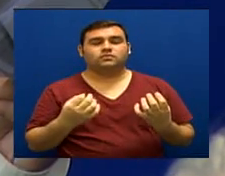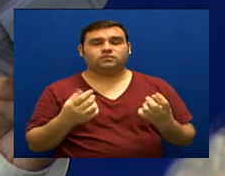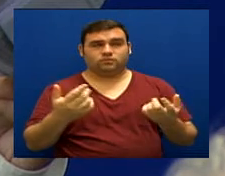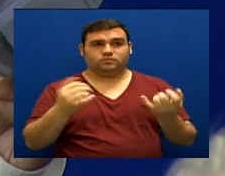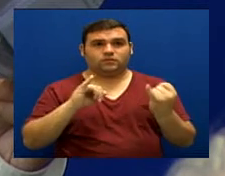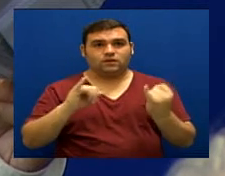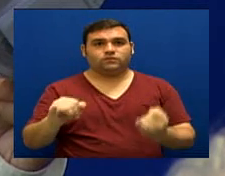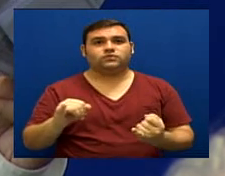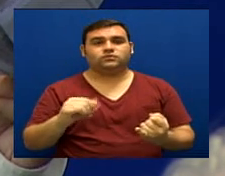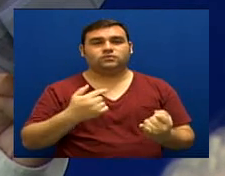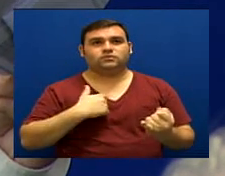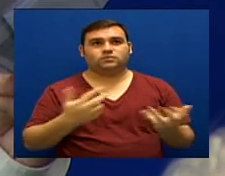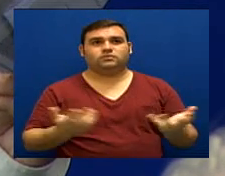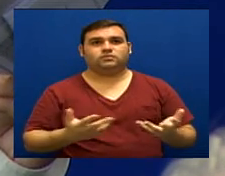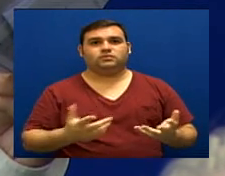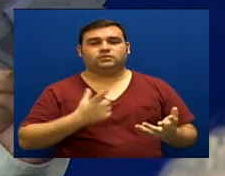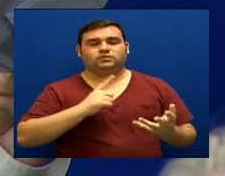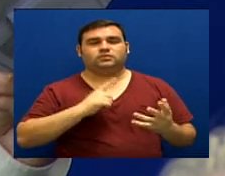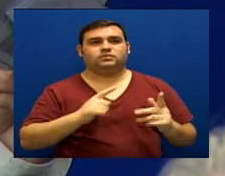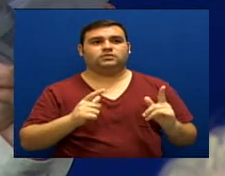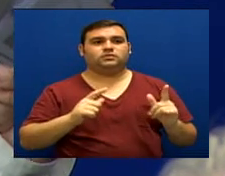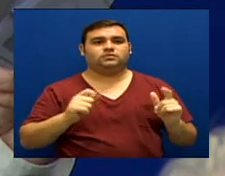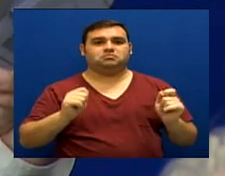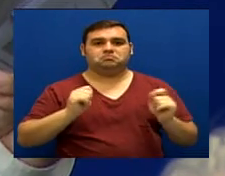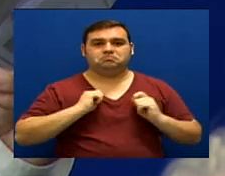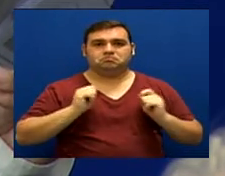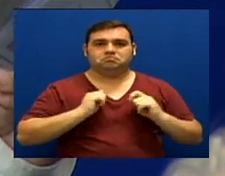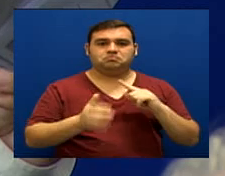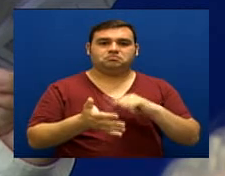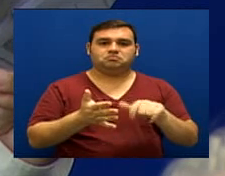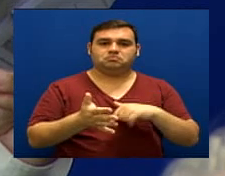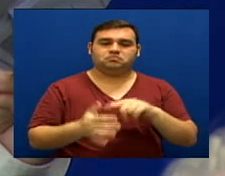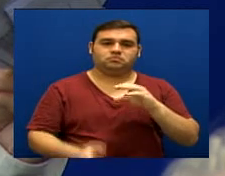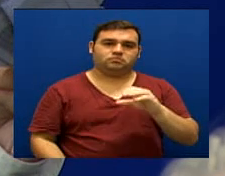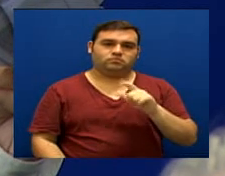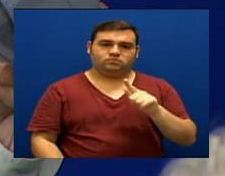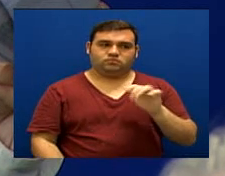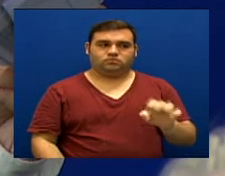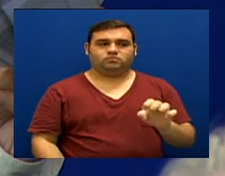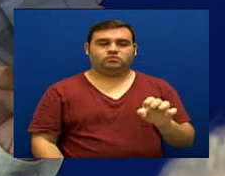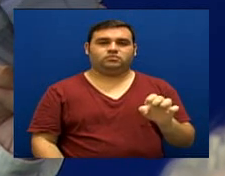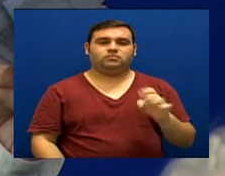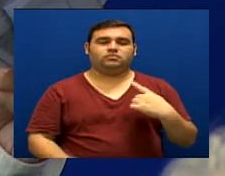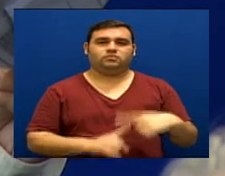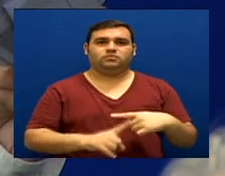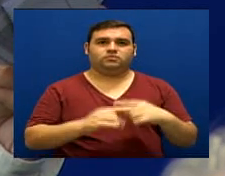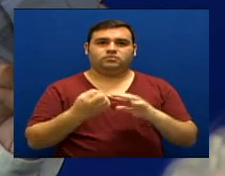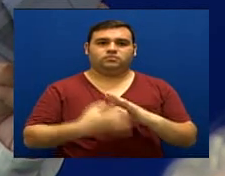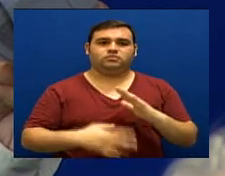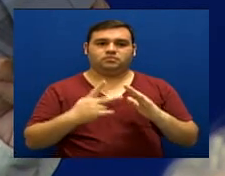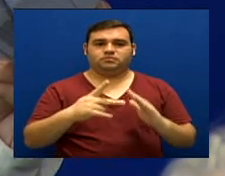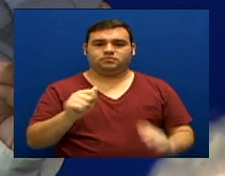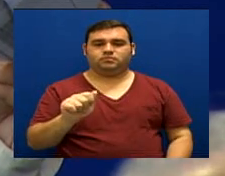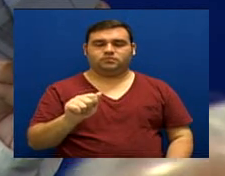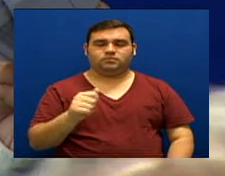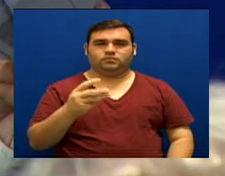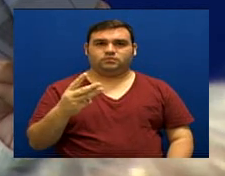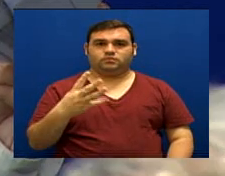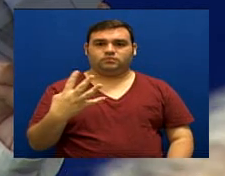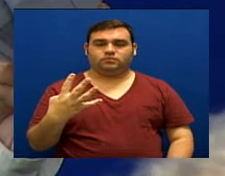aviso que eu dei de se abster de cancelar a dotação da cg que consta no pé a